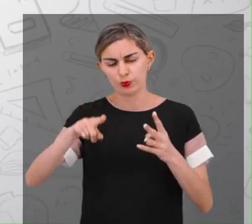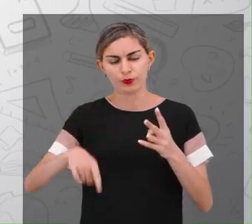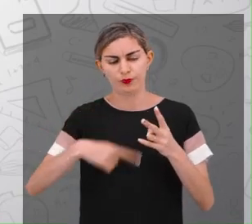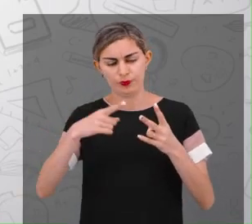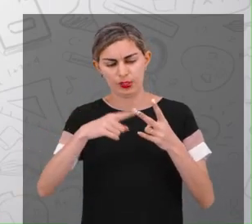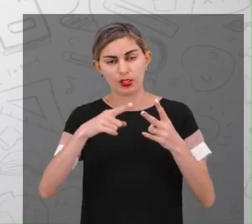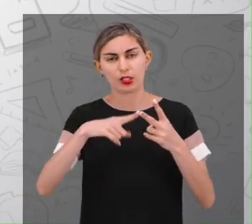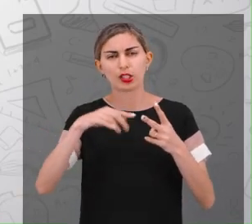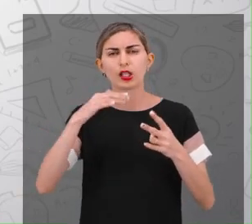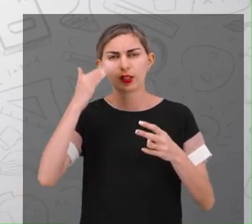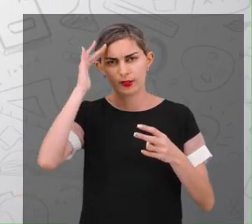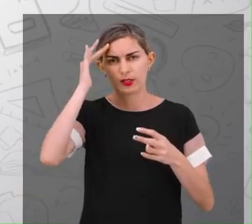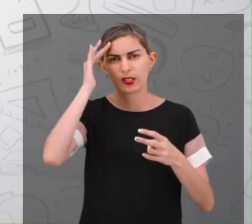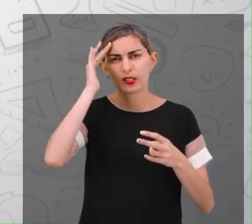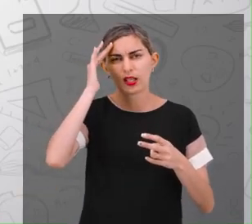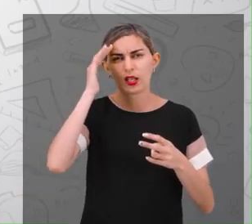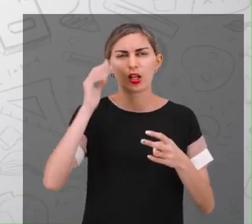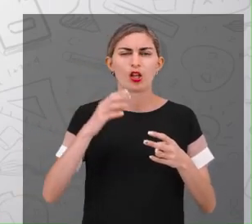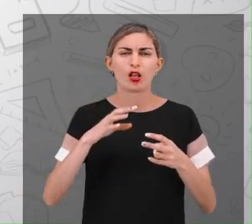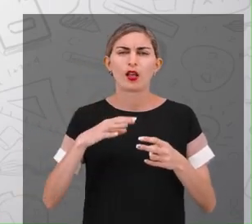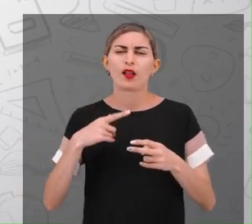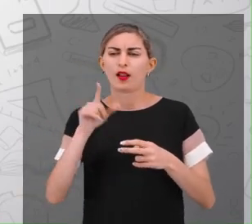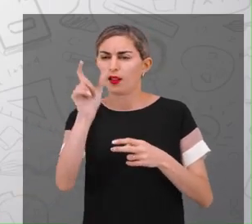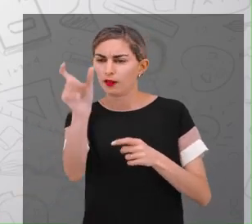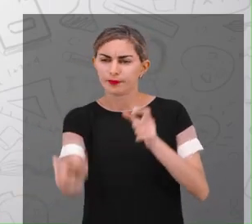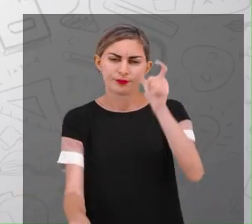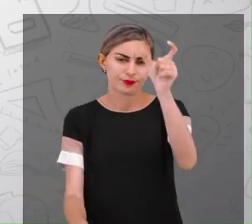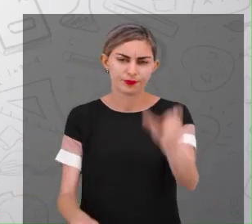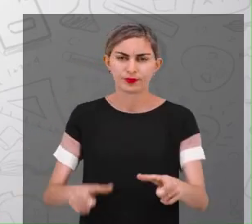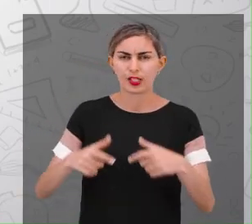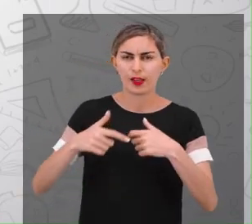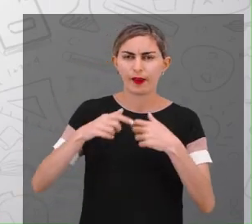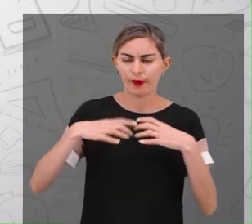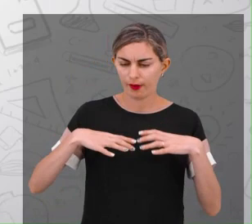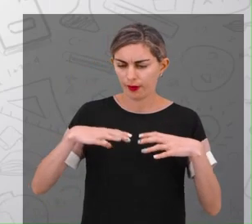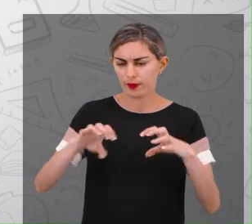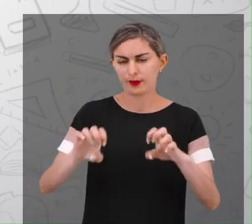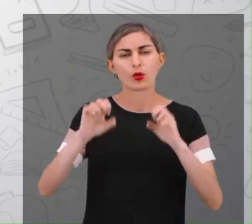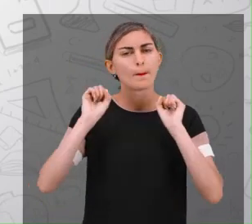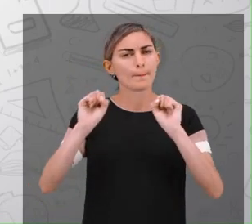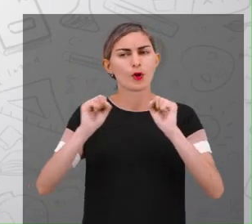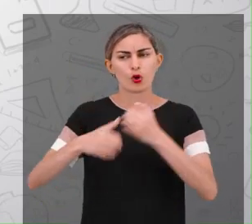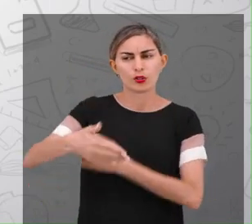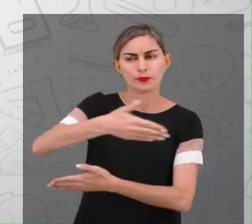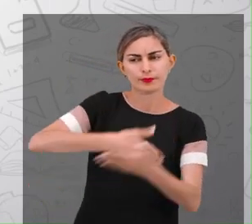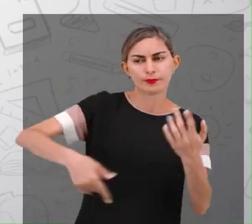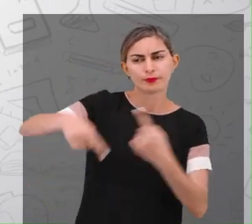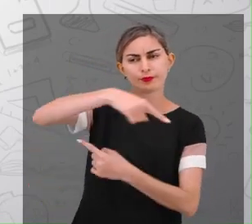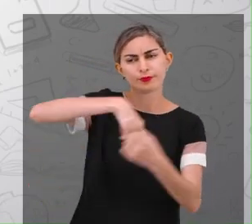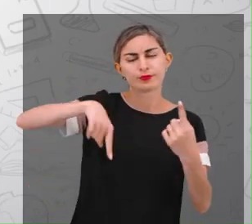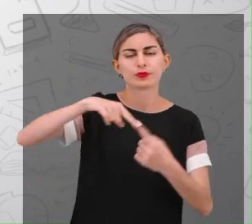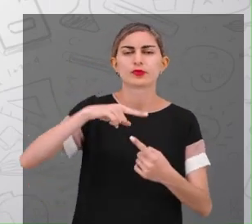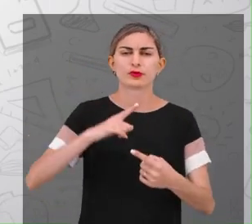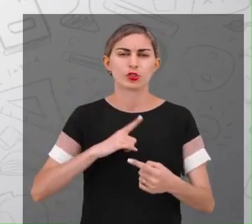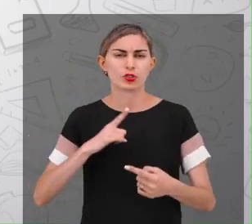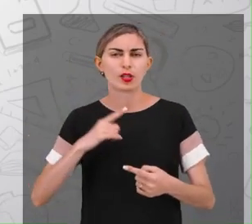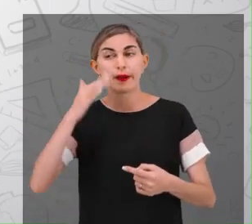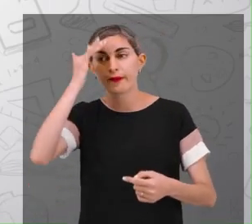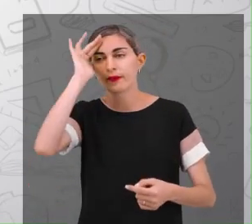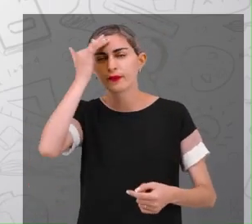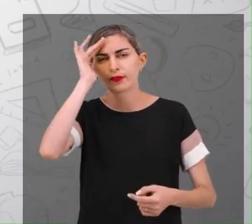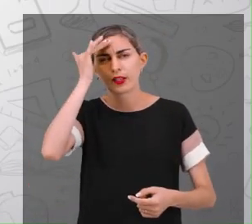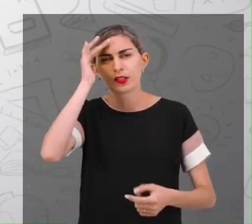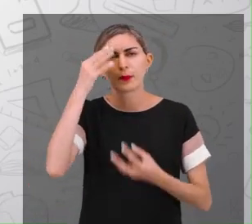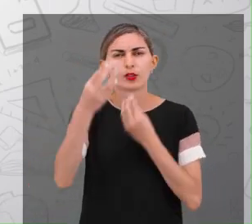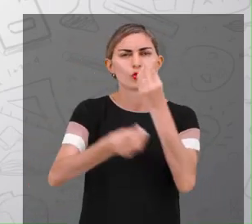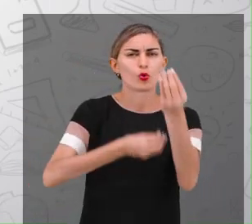a compreensão acima para entender como estes indivíduos éticos podem interagir entre si e obter um